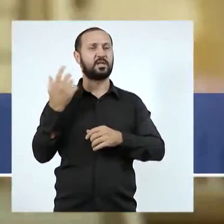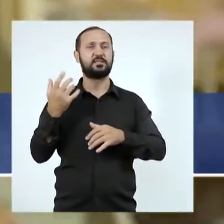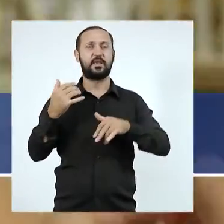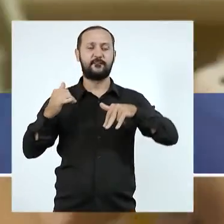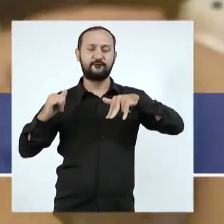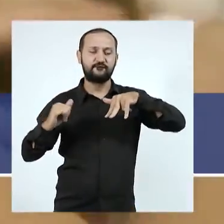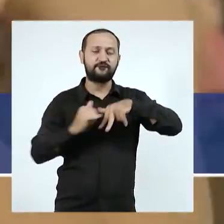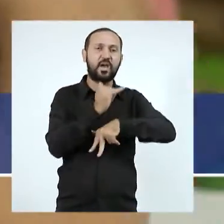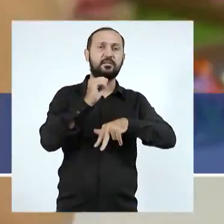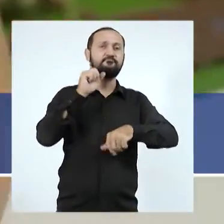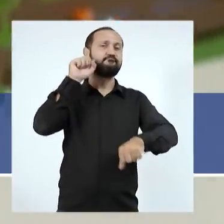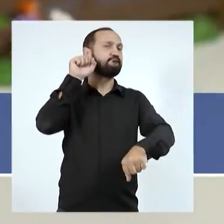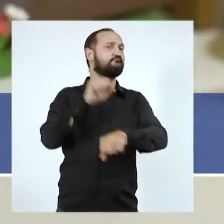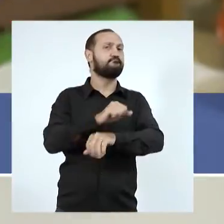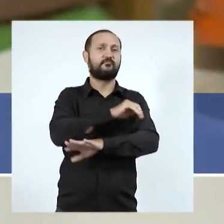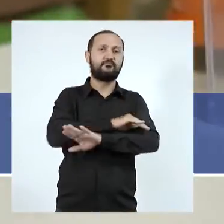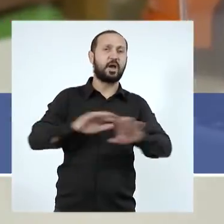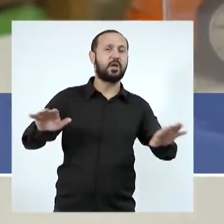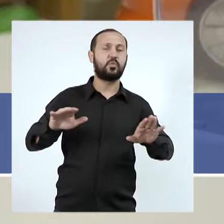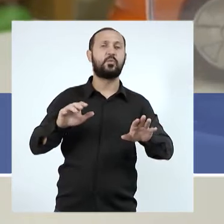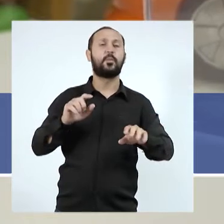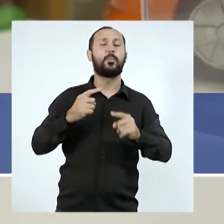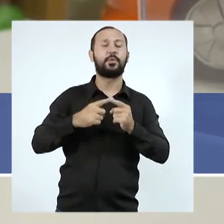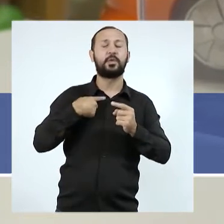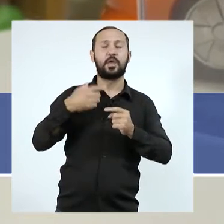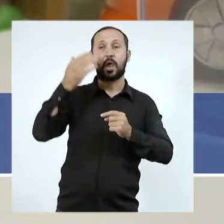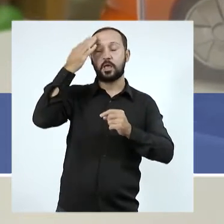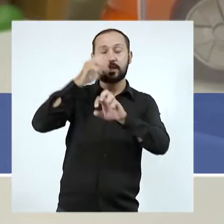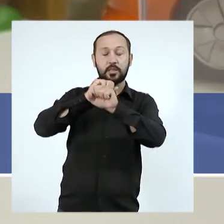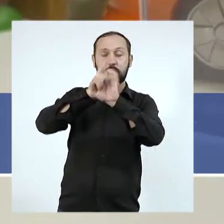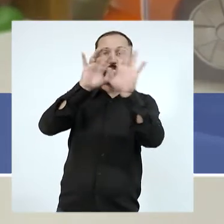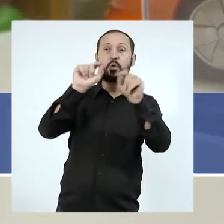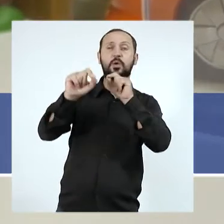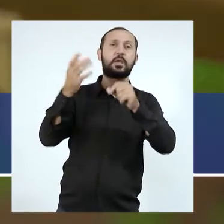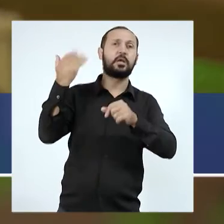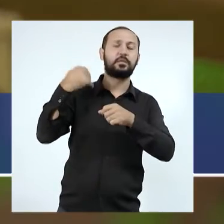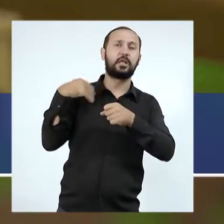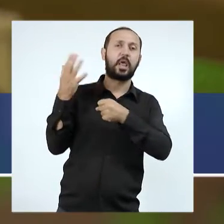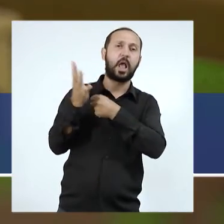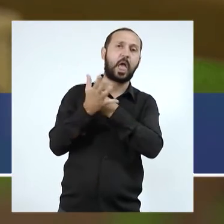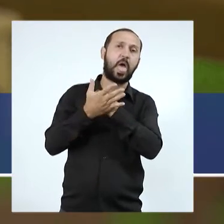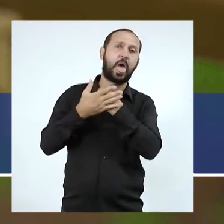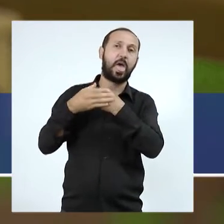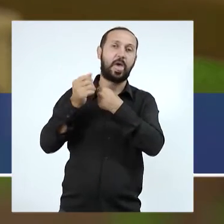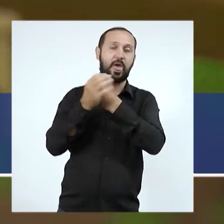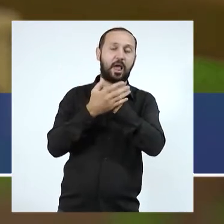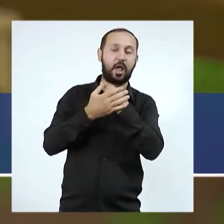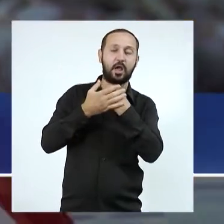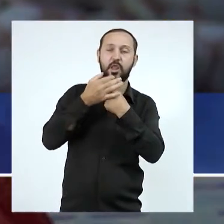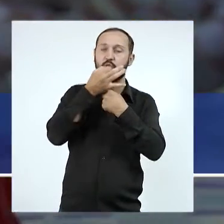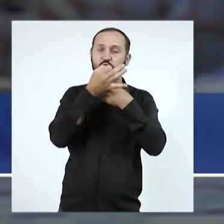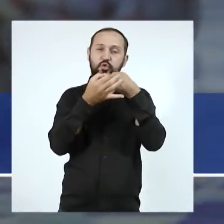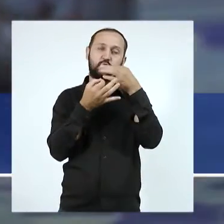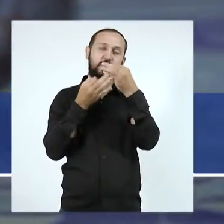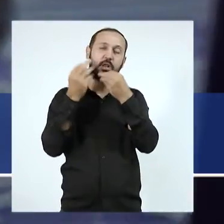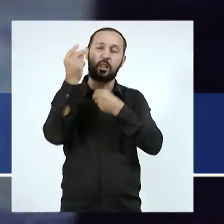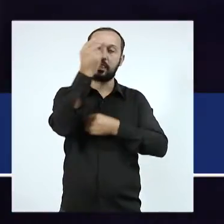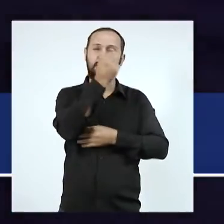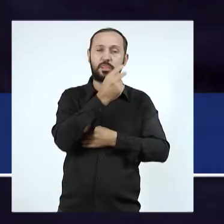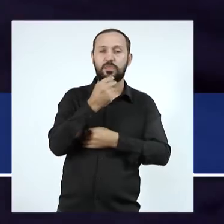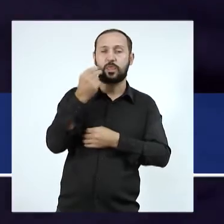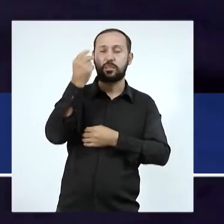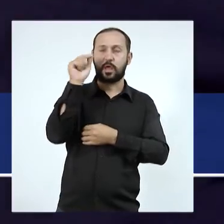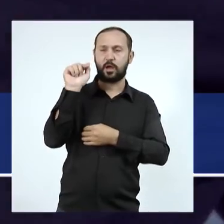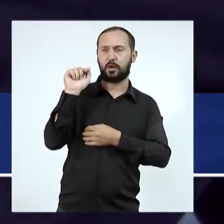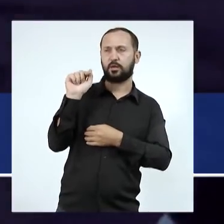deixaram de ser vítimas do abuso sexual porque elas começaram a entender, né, que aquele tipo de carinho, aquele tipo de proposta,